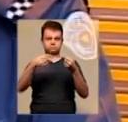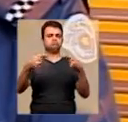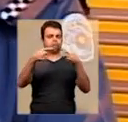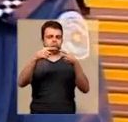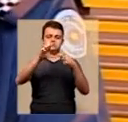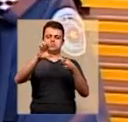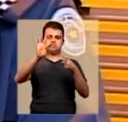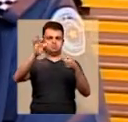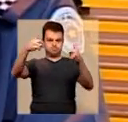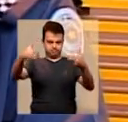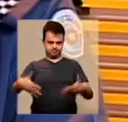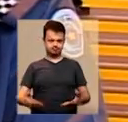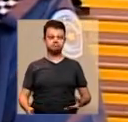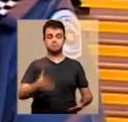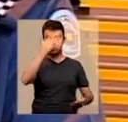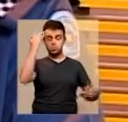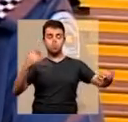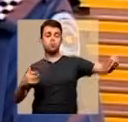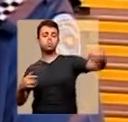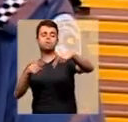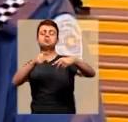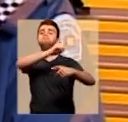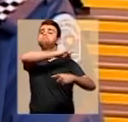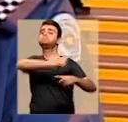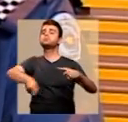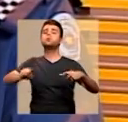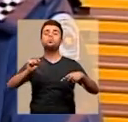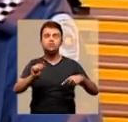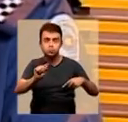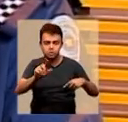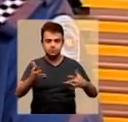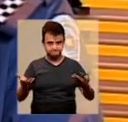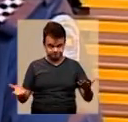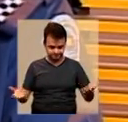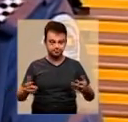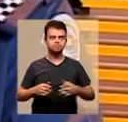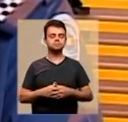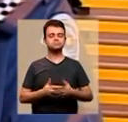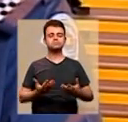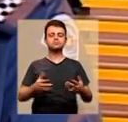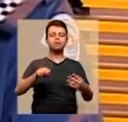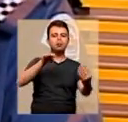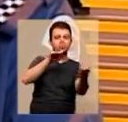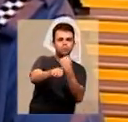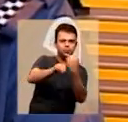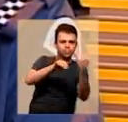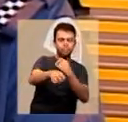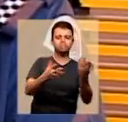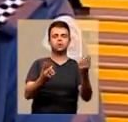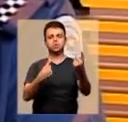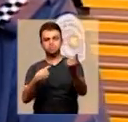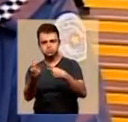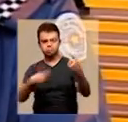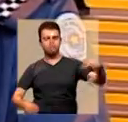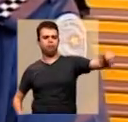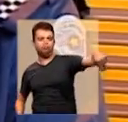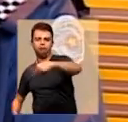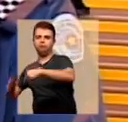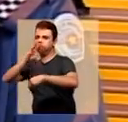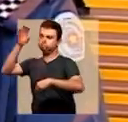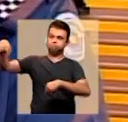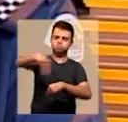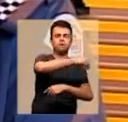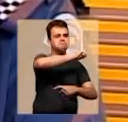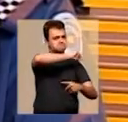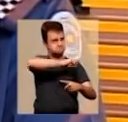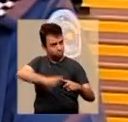ao pedestre. Né? Então, é proibido ao pedestre permanecer ou andar nas pistas de rolamento. Então, a pessoa fica andando no meio